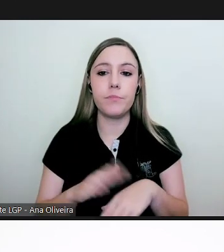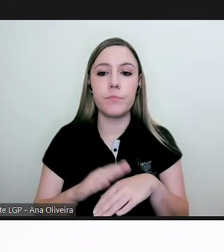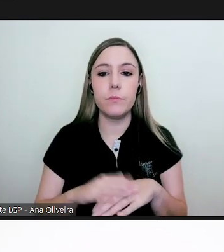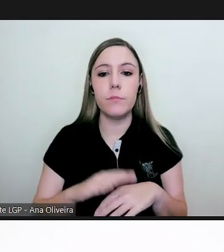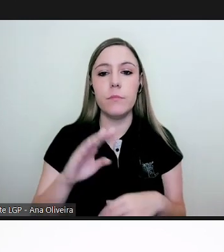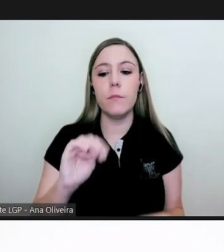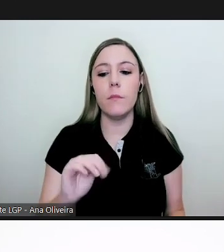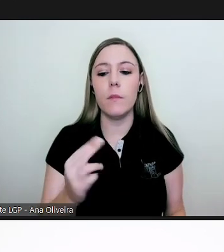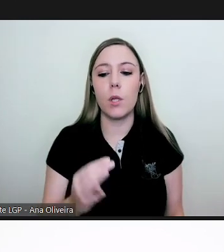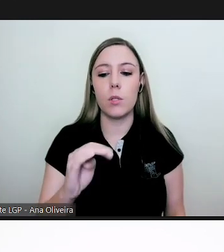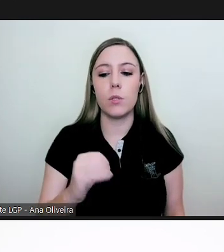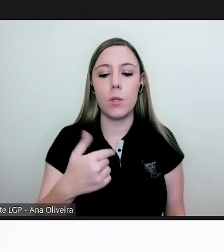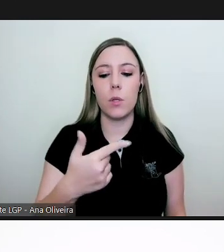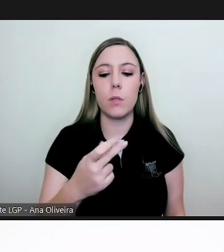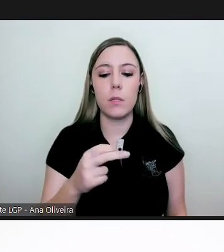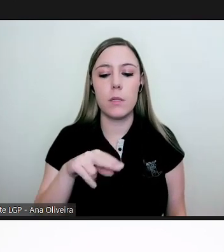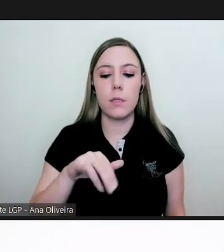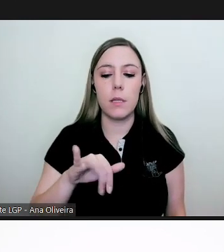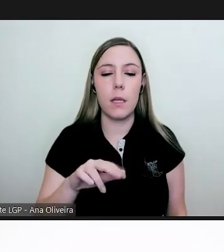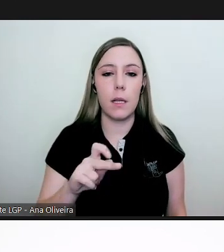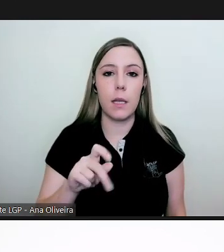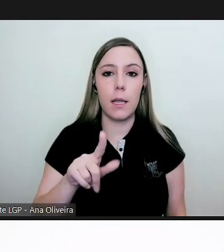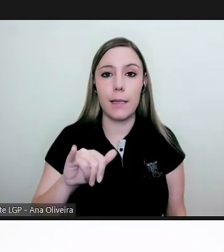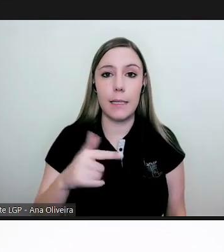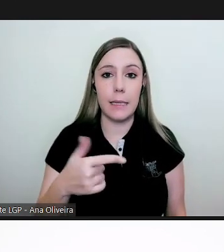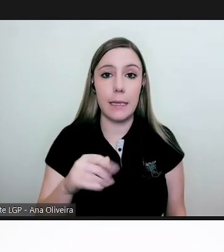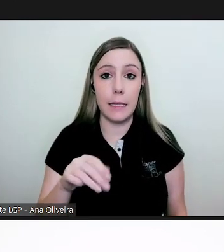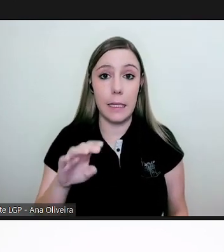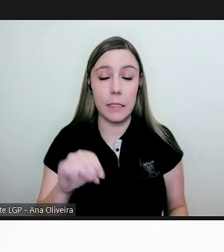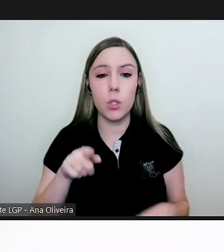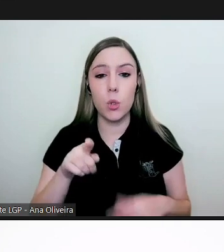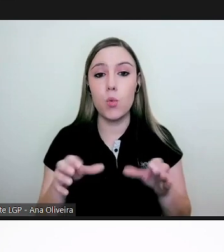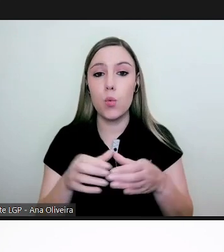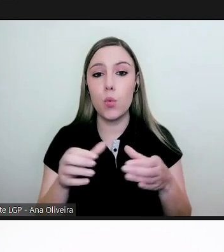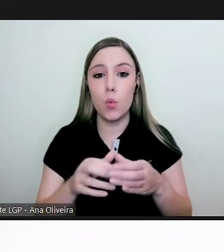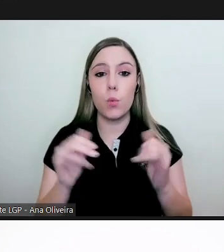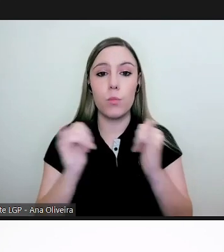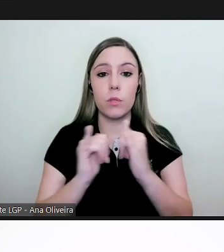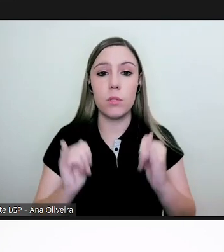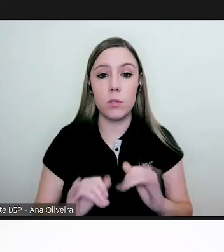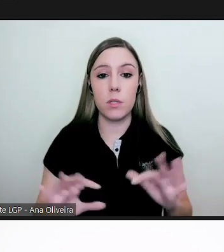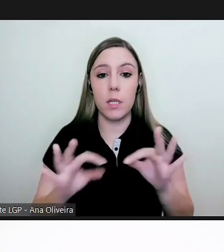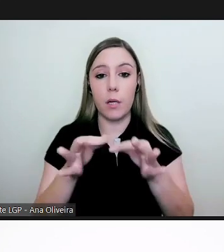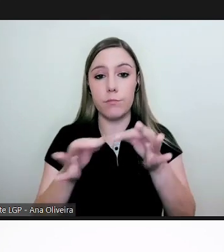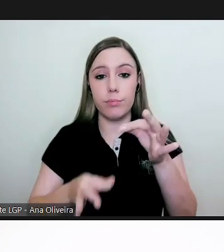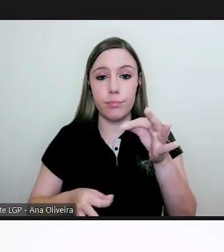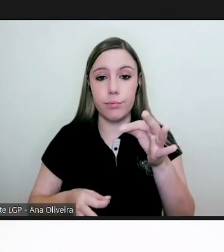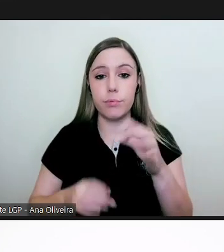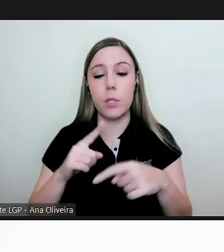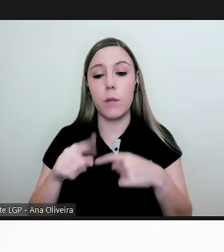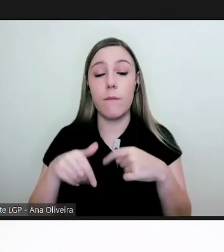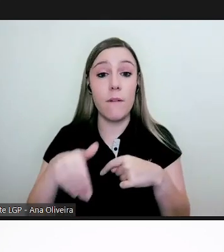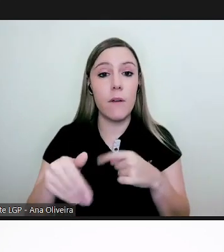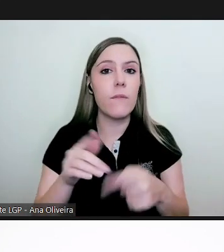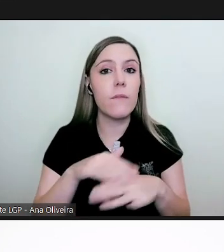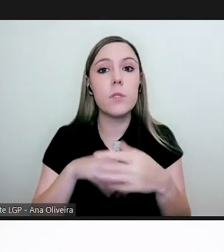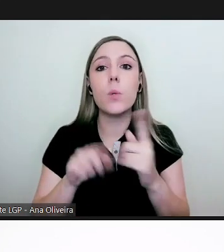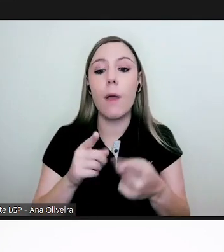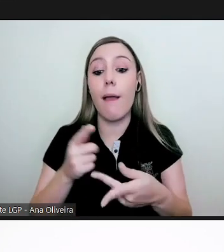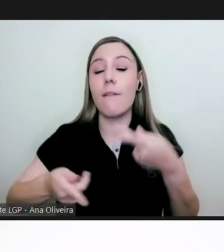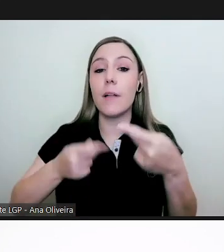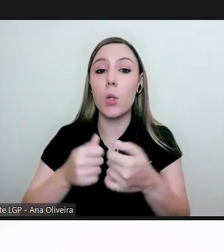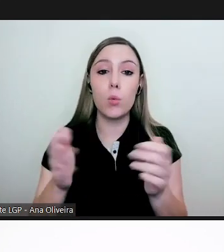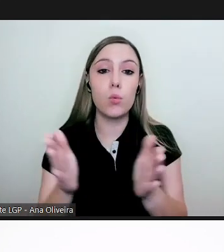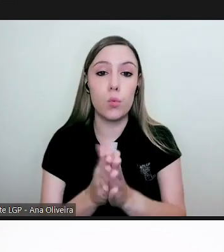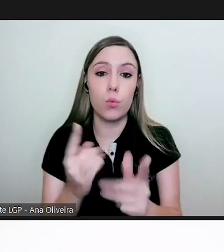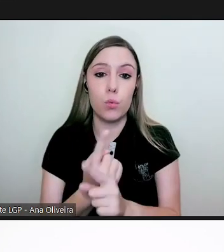uma entidade internacional de ratings e, portanto, vai avaliar todos aqueles contributos